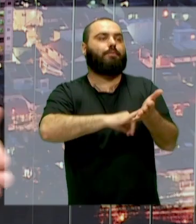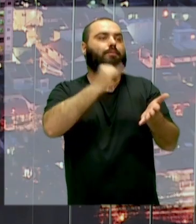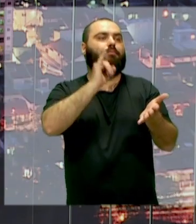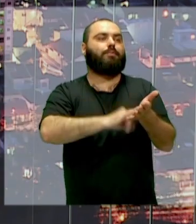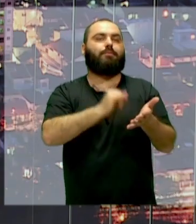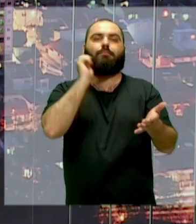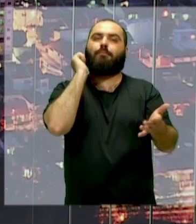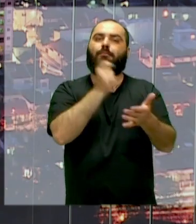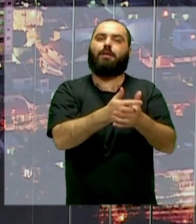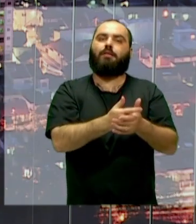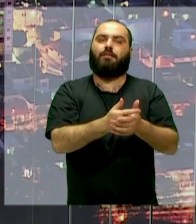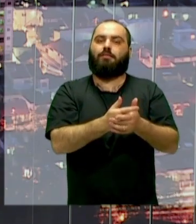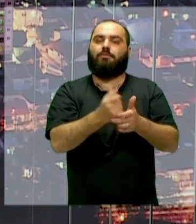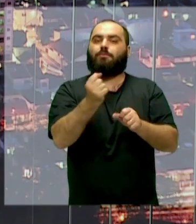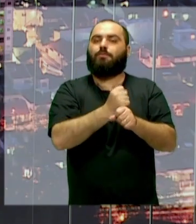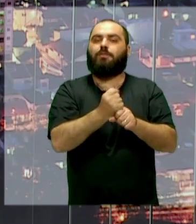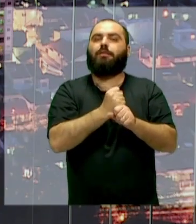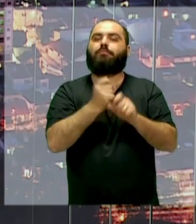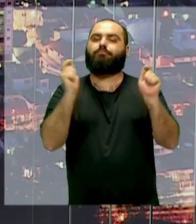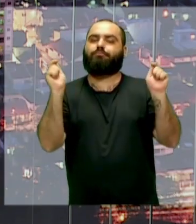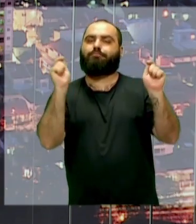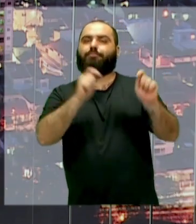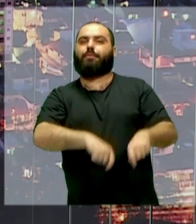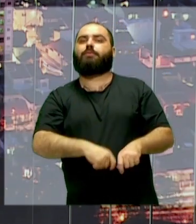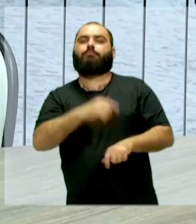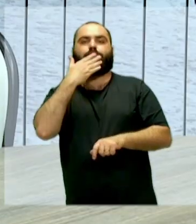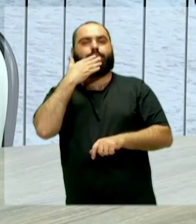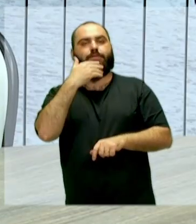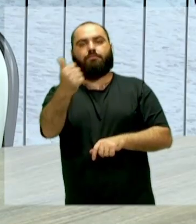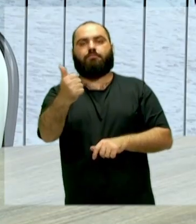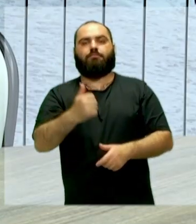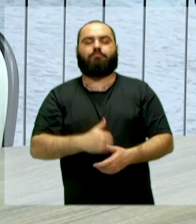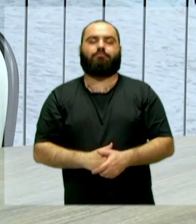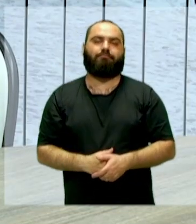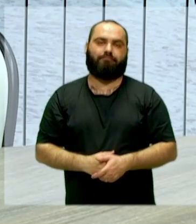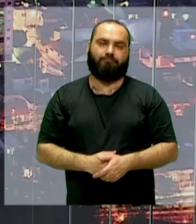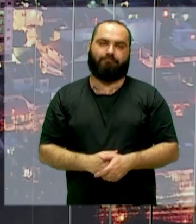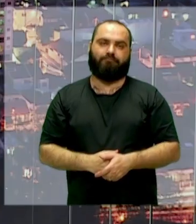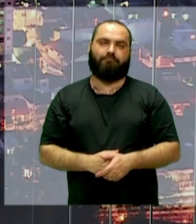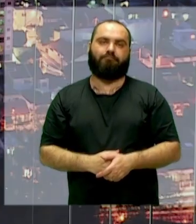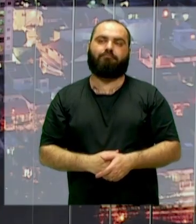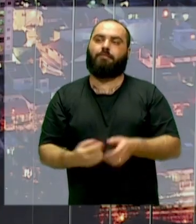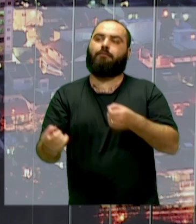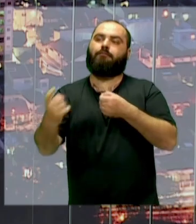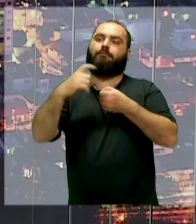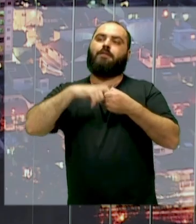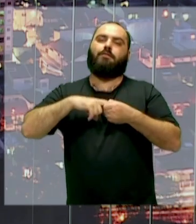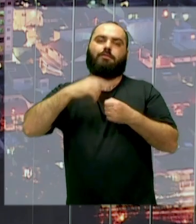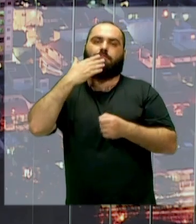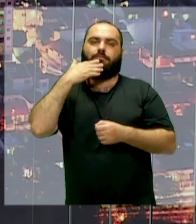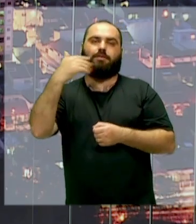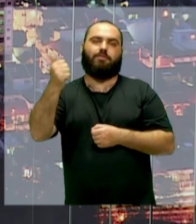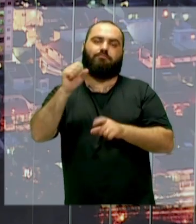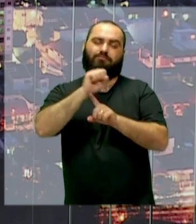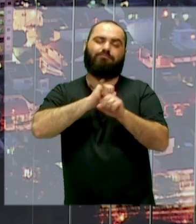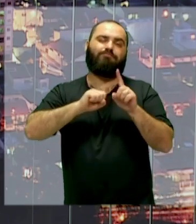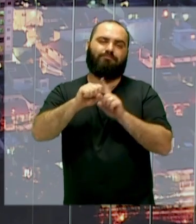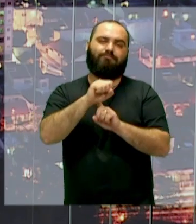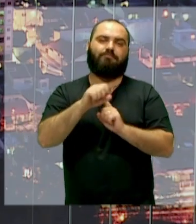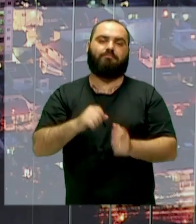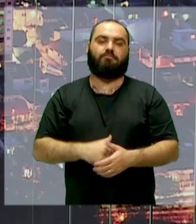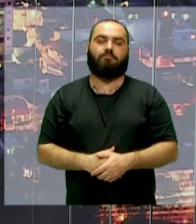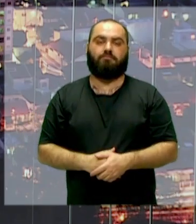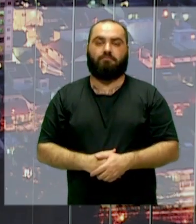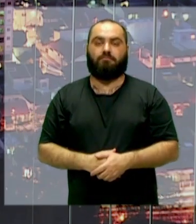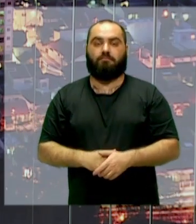na poderia ter sendo muito melhor empregado certeza com maior retorno pr pra sociedade né Gente